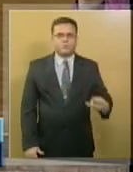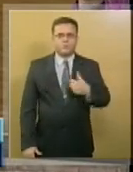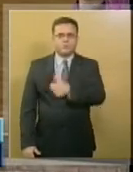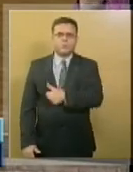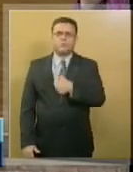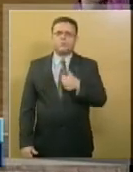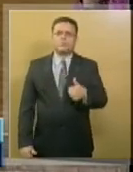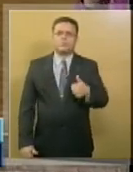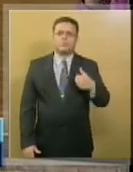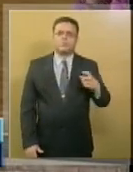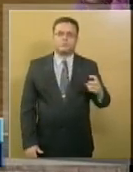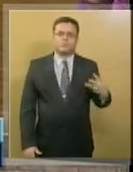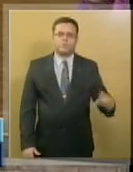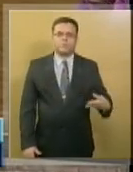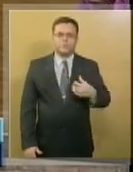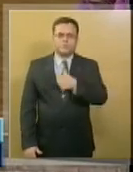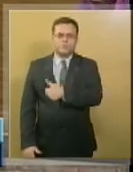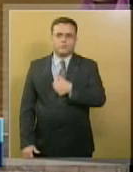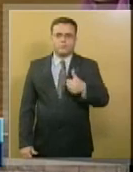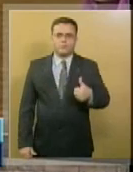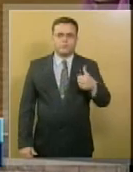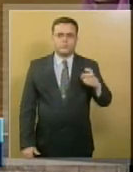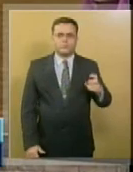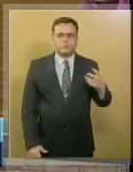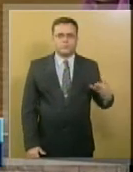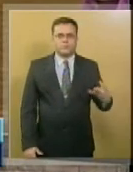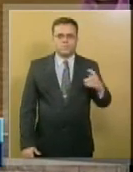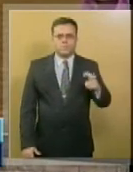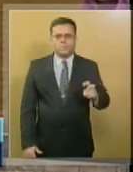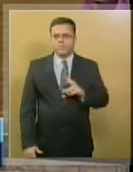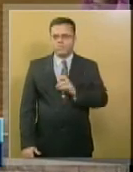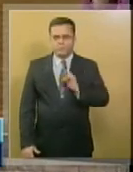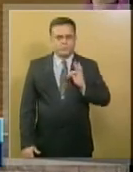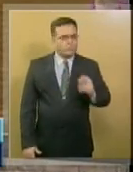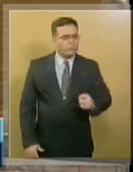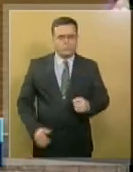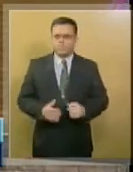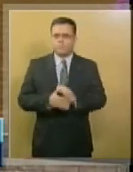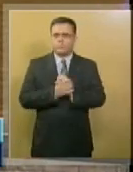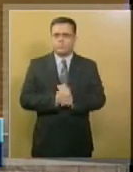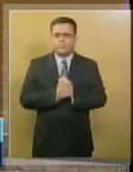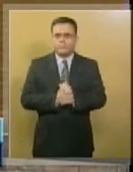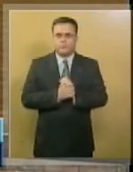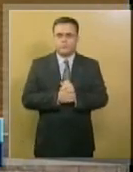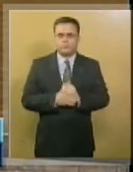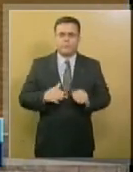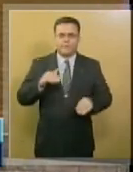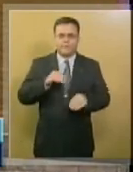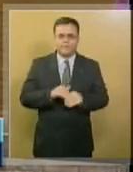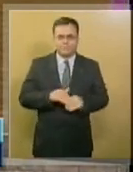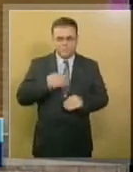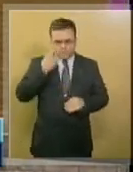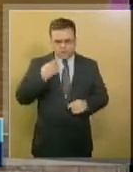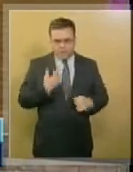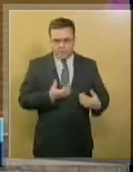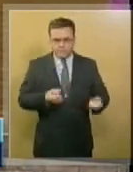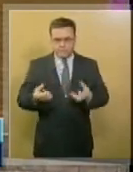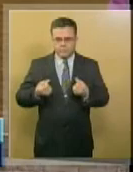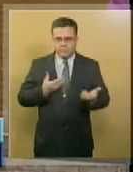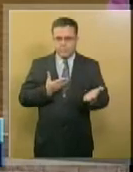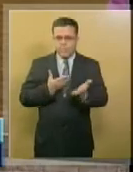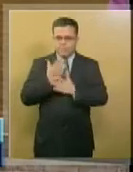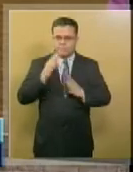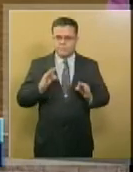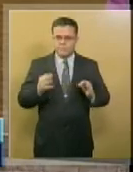1153, 1154 e 1155, todos de congratulações, em votação,